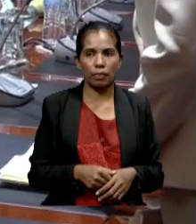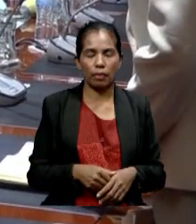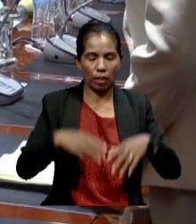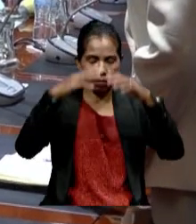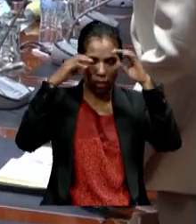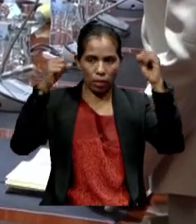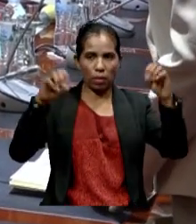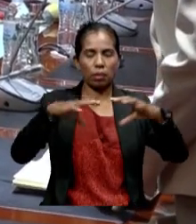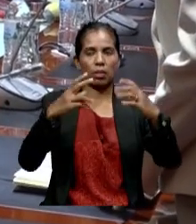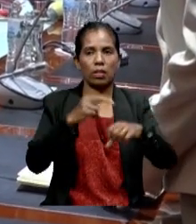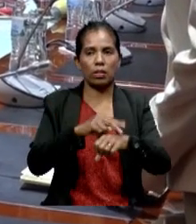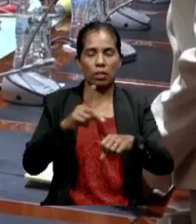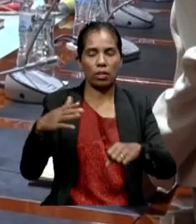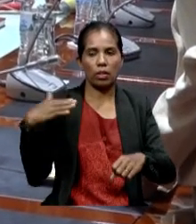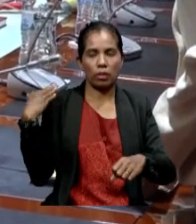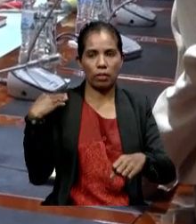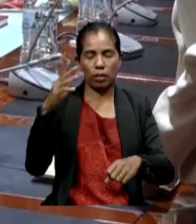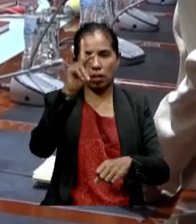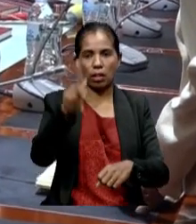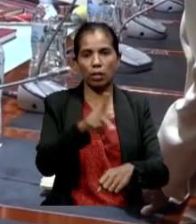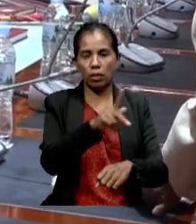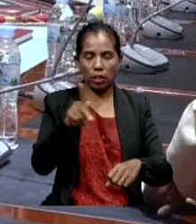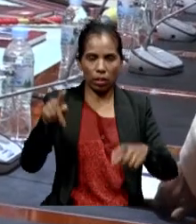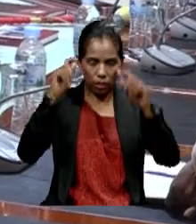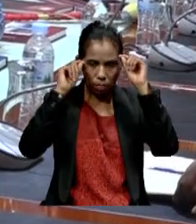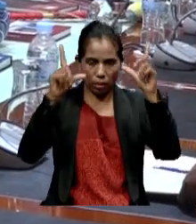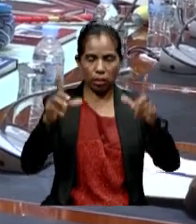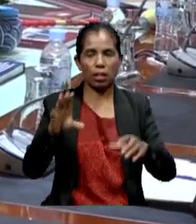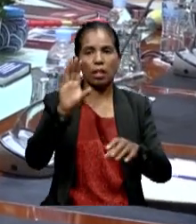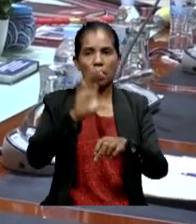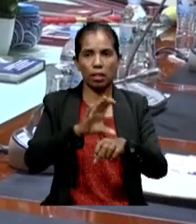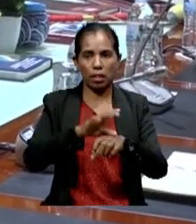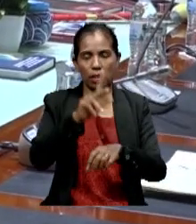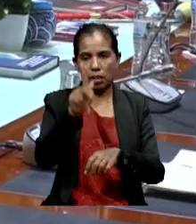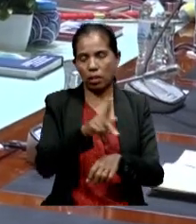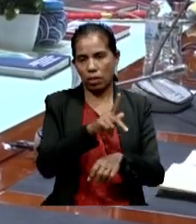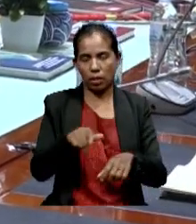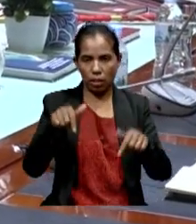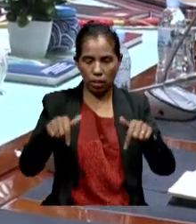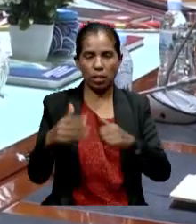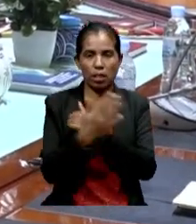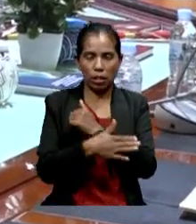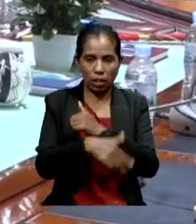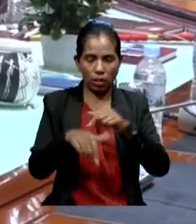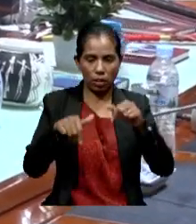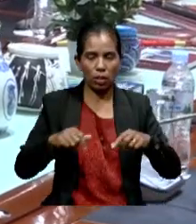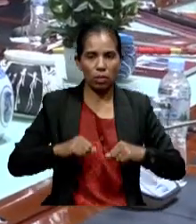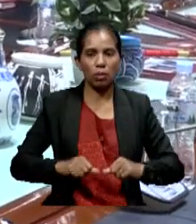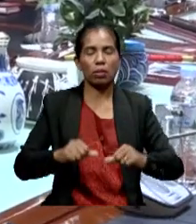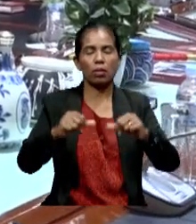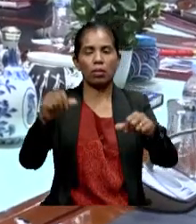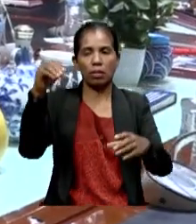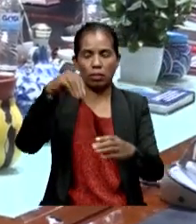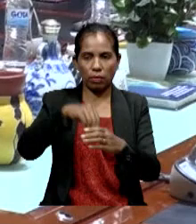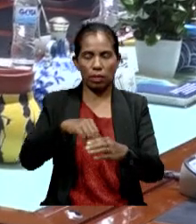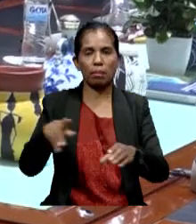Presidente da Comissão Nacional de Juventude Católica Timor-Leste, Ateten, Igreja Católica e Rapaisne, continua a envolver a participação da juventude